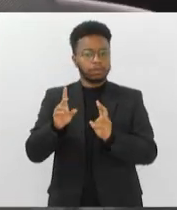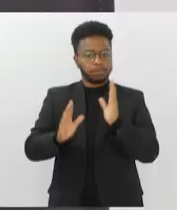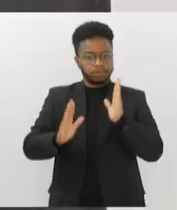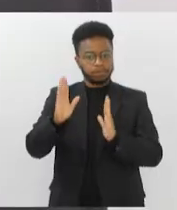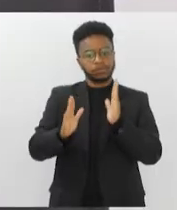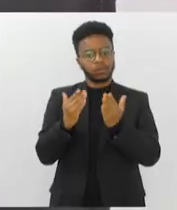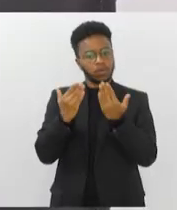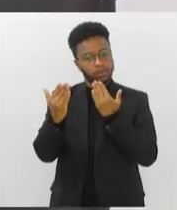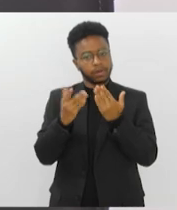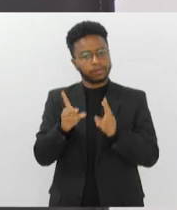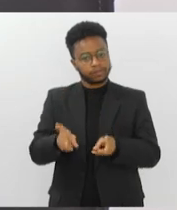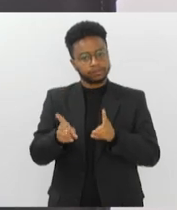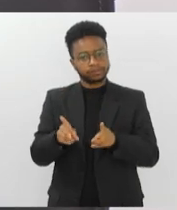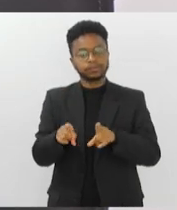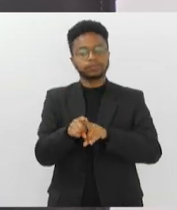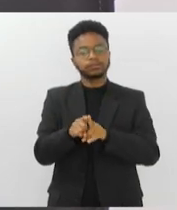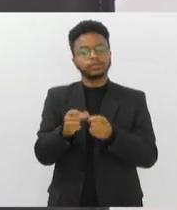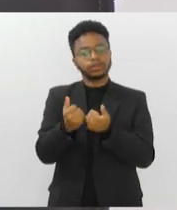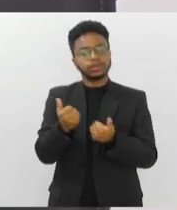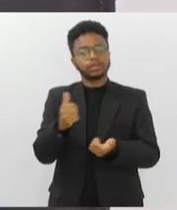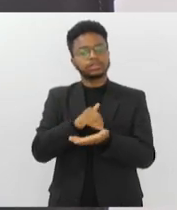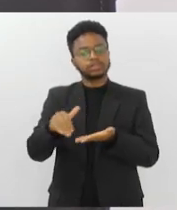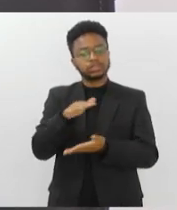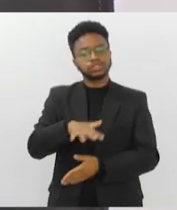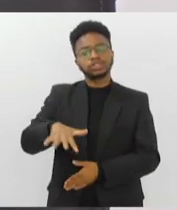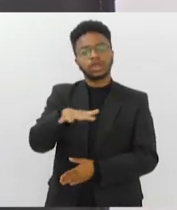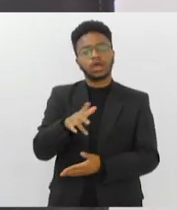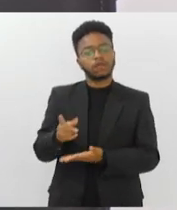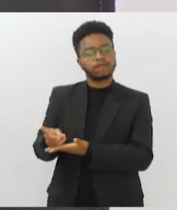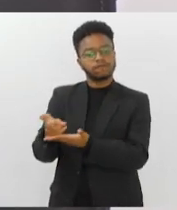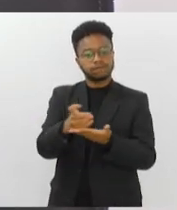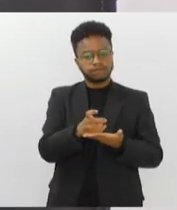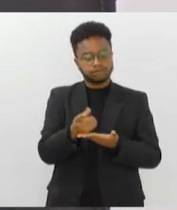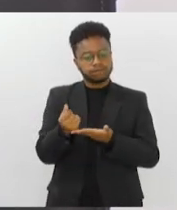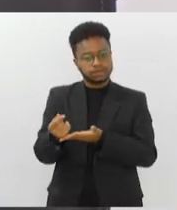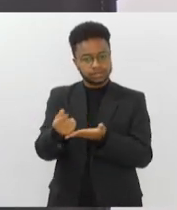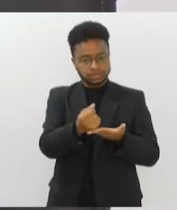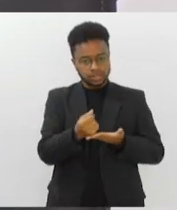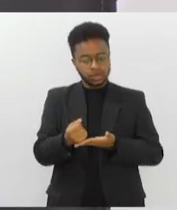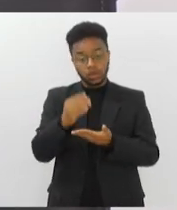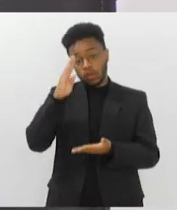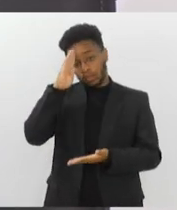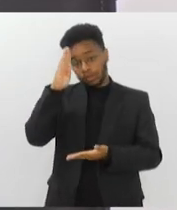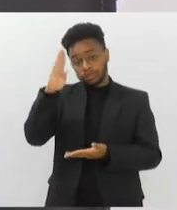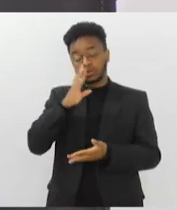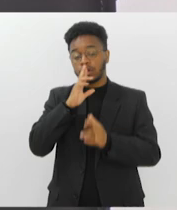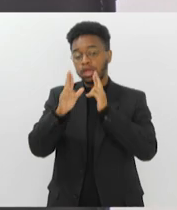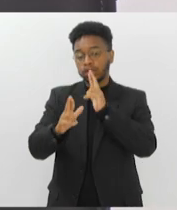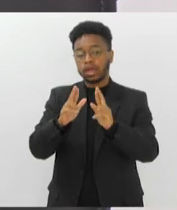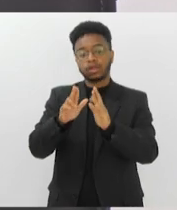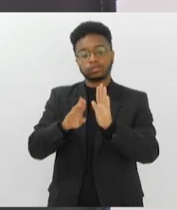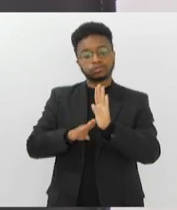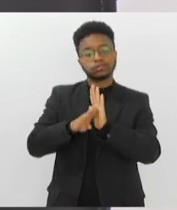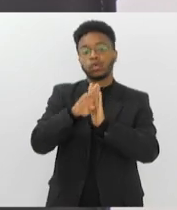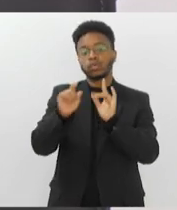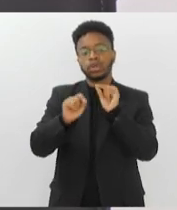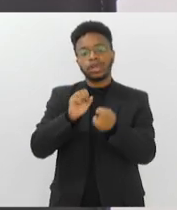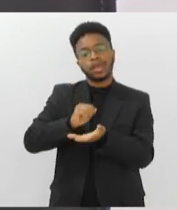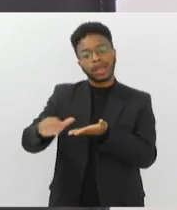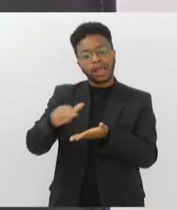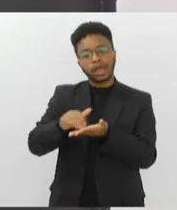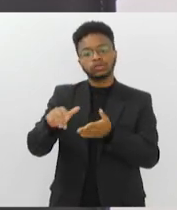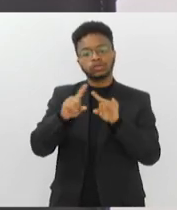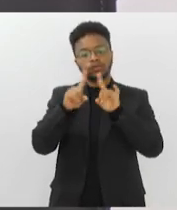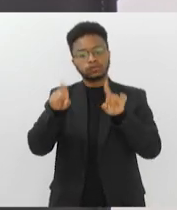período. Segundo o subsecretário-geral de Fazenda, os principais fatores para esse crescimento são a despesa com